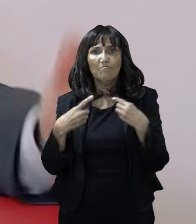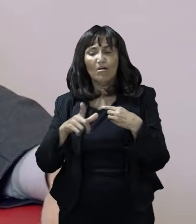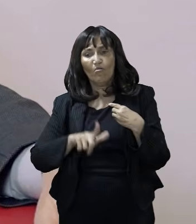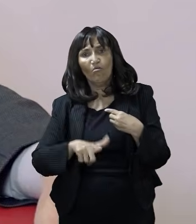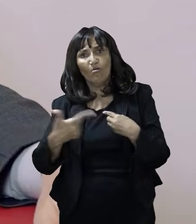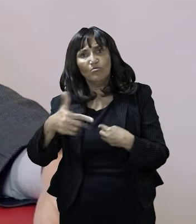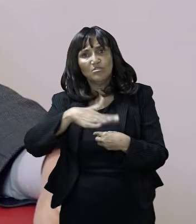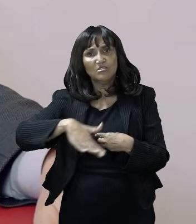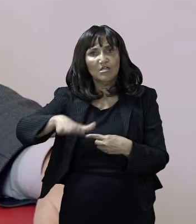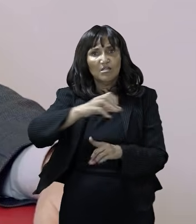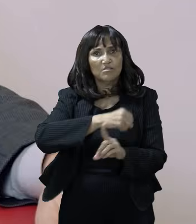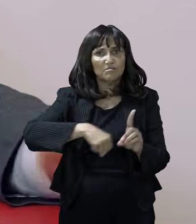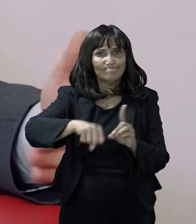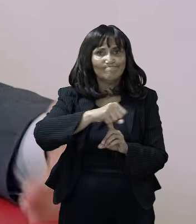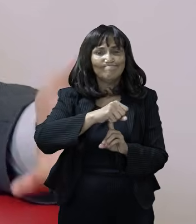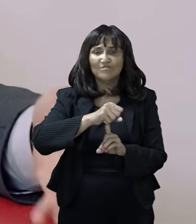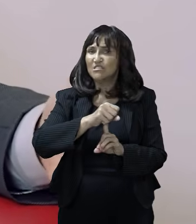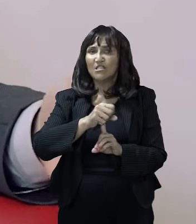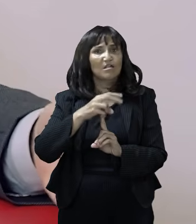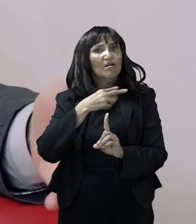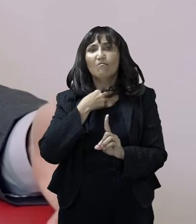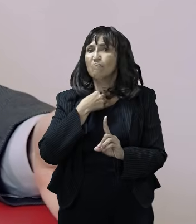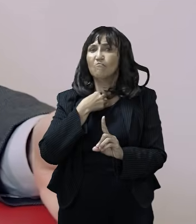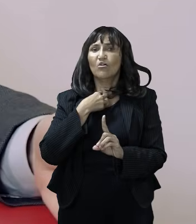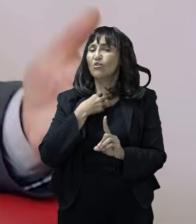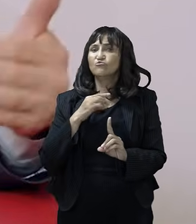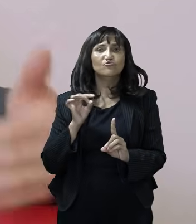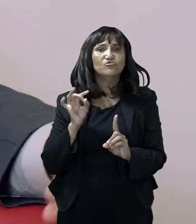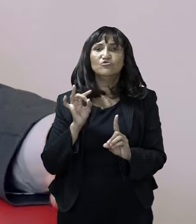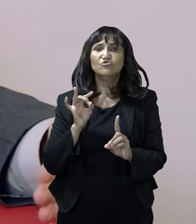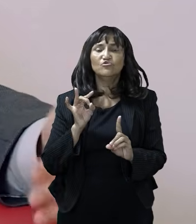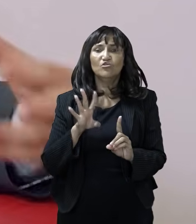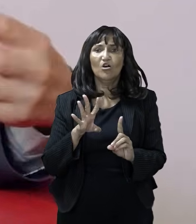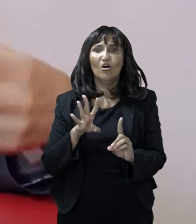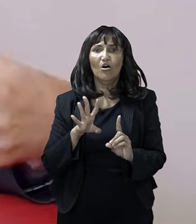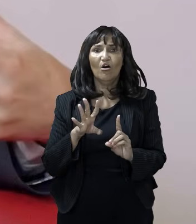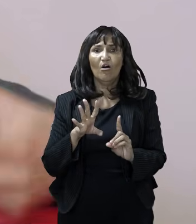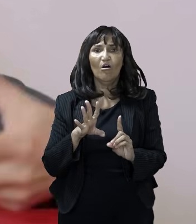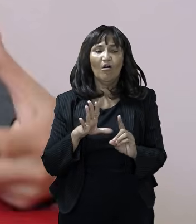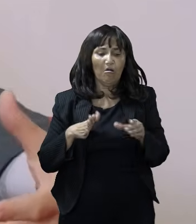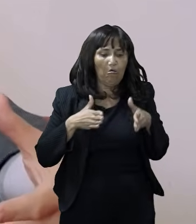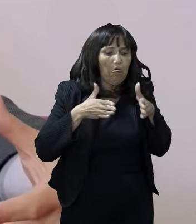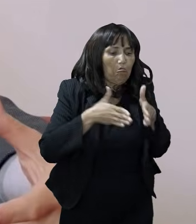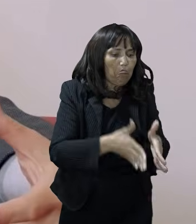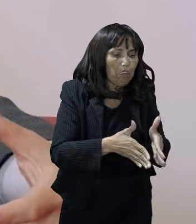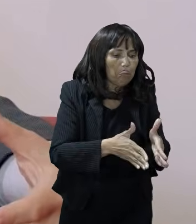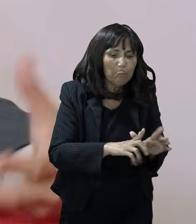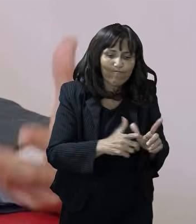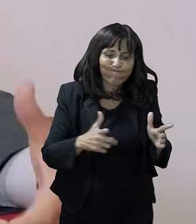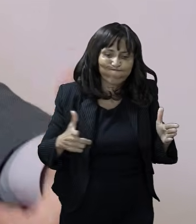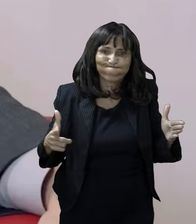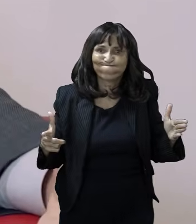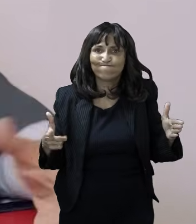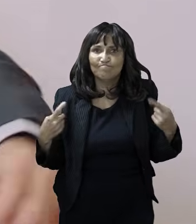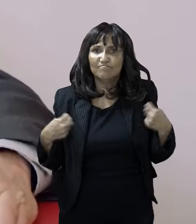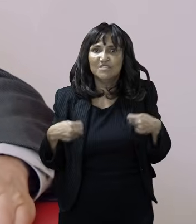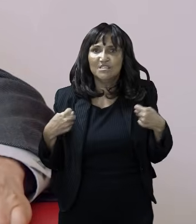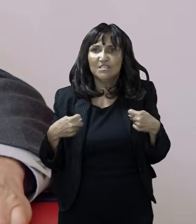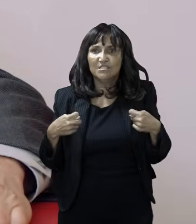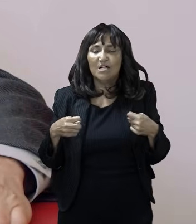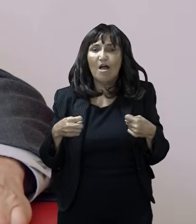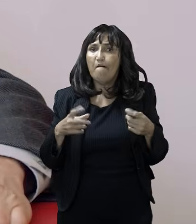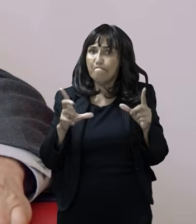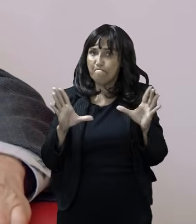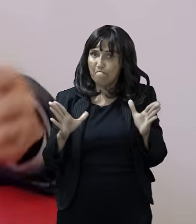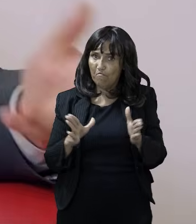da sociedade, que não pode ser só aquele setor pauperizado, tem que ser mais amplo, porque só isso não é o